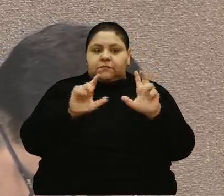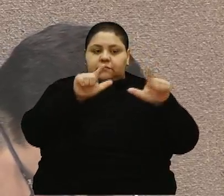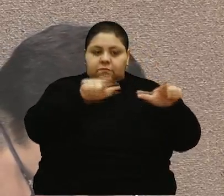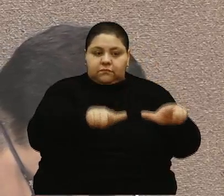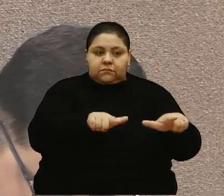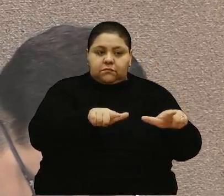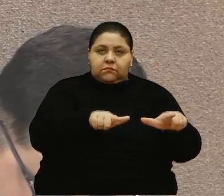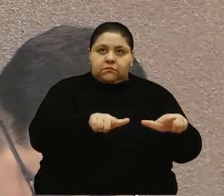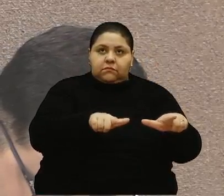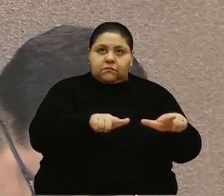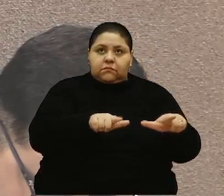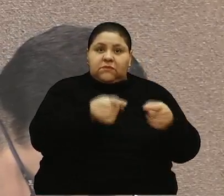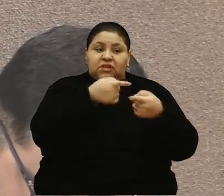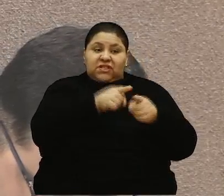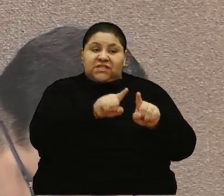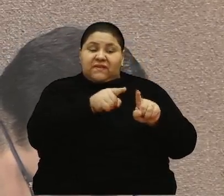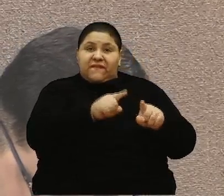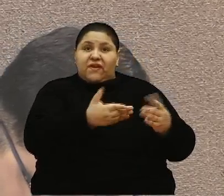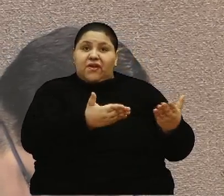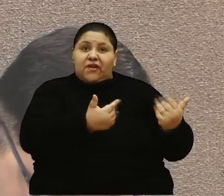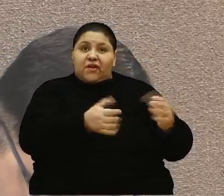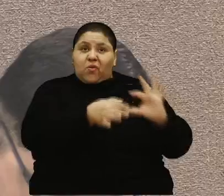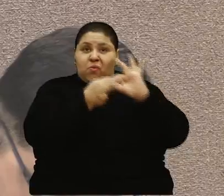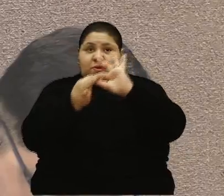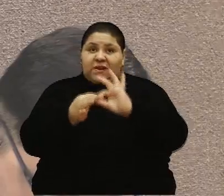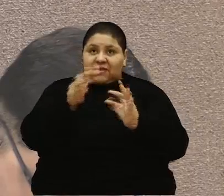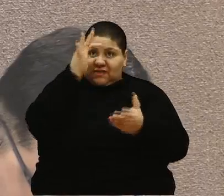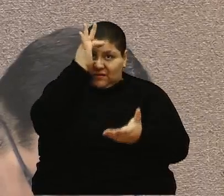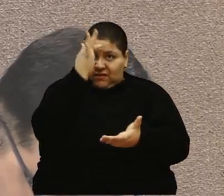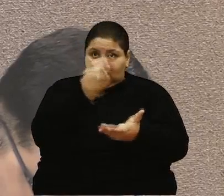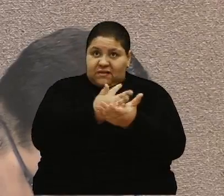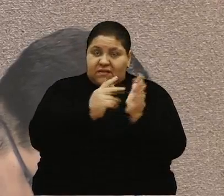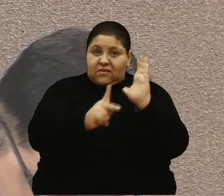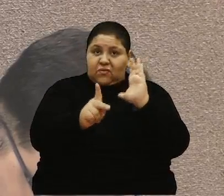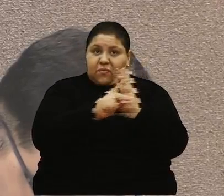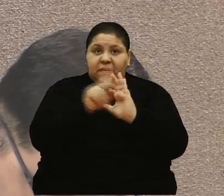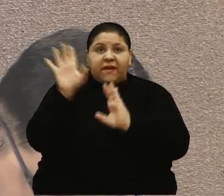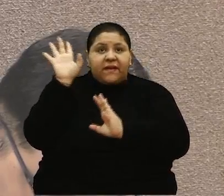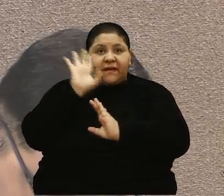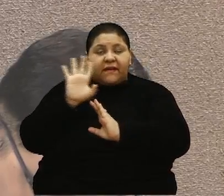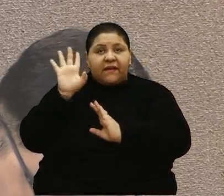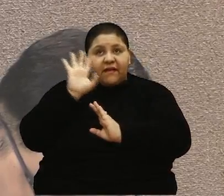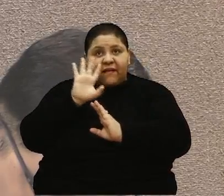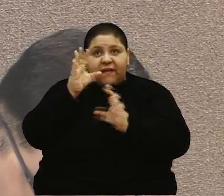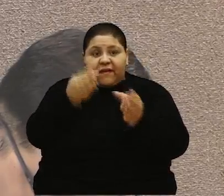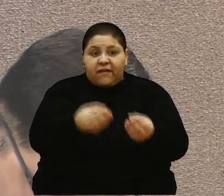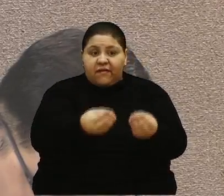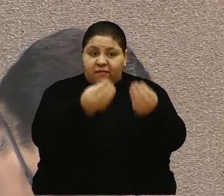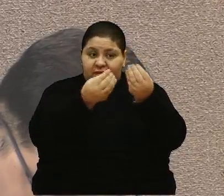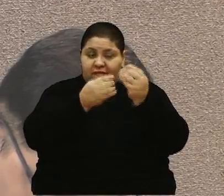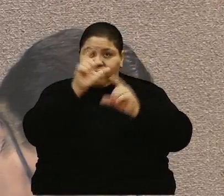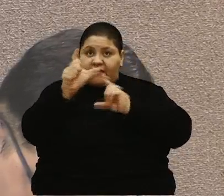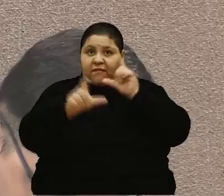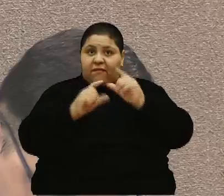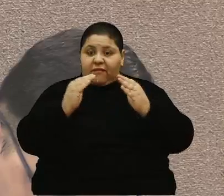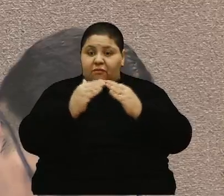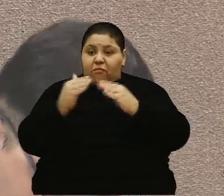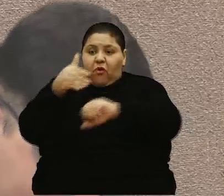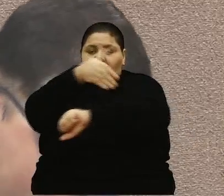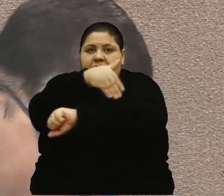chamado Desafio Jovens Unidos na Fé, um projeto muito bacana que recebe essas pessoas em situação de